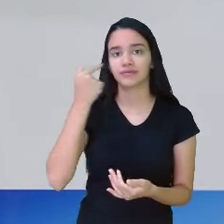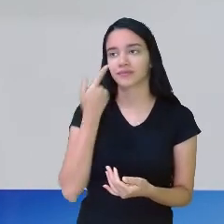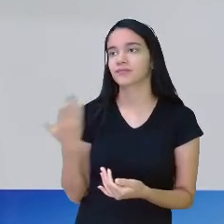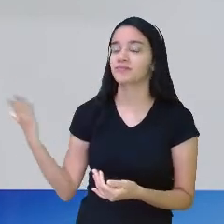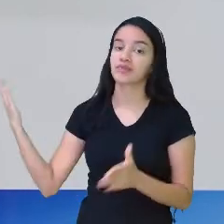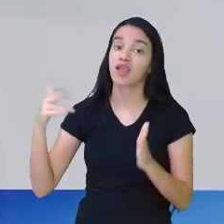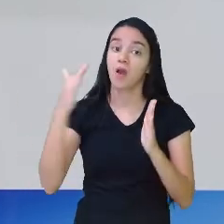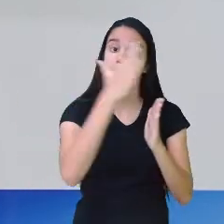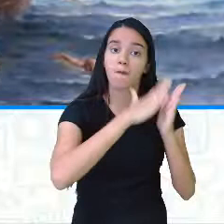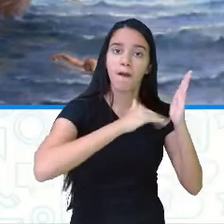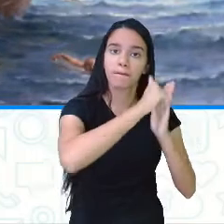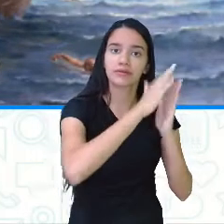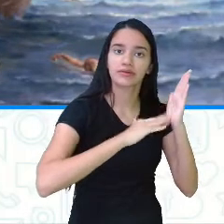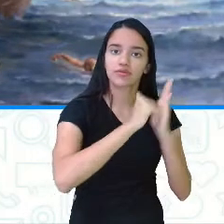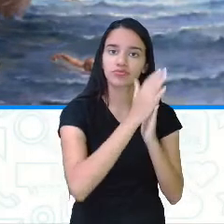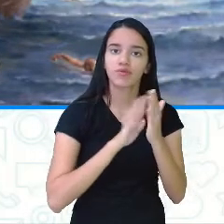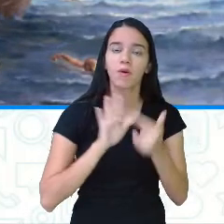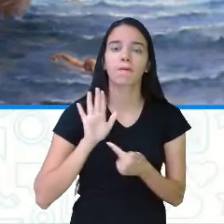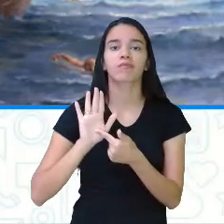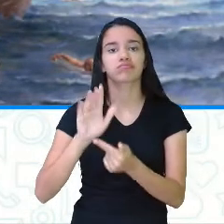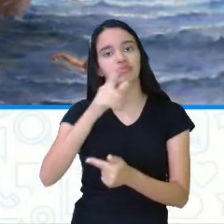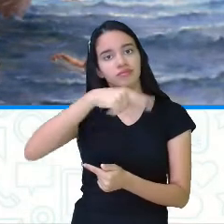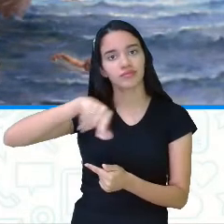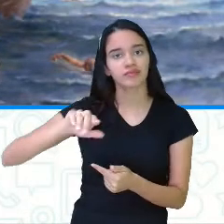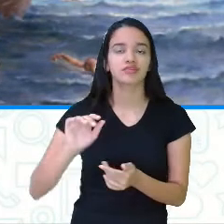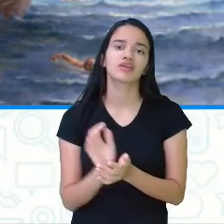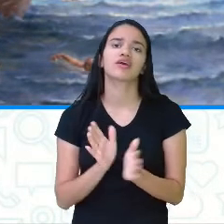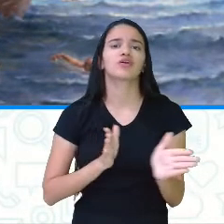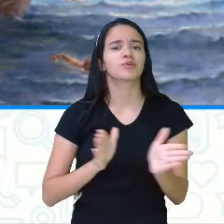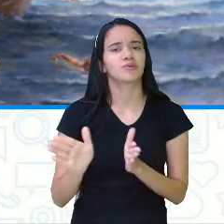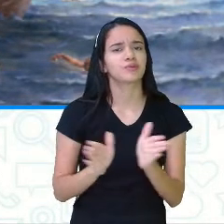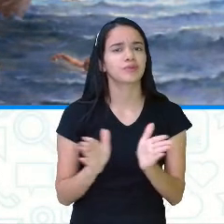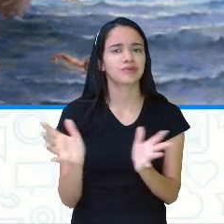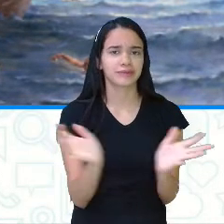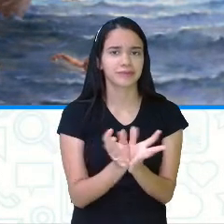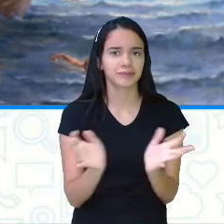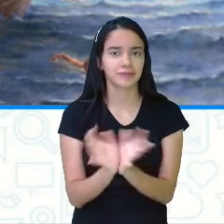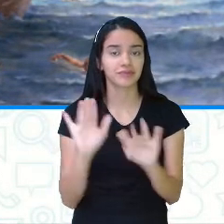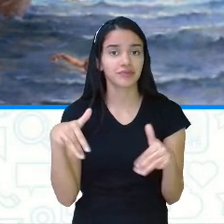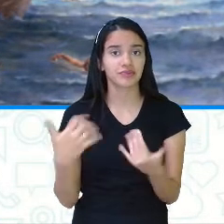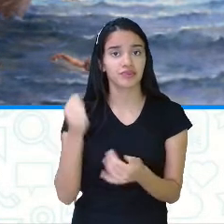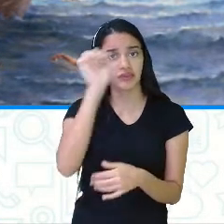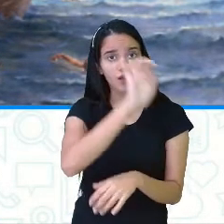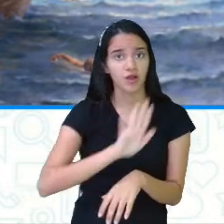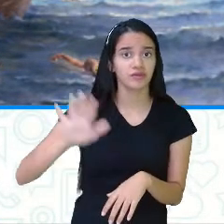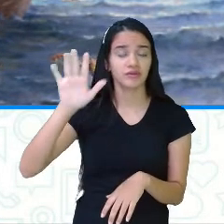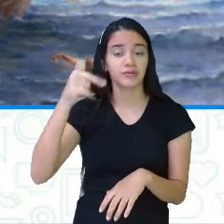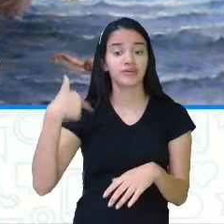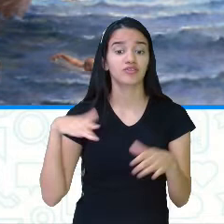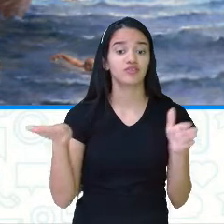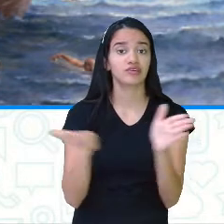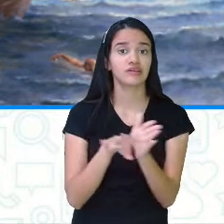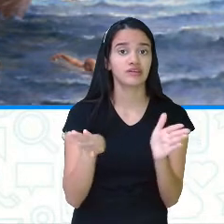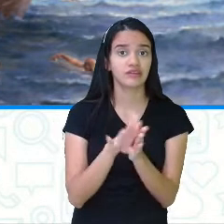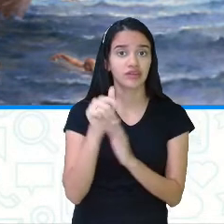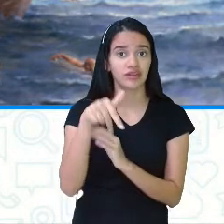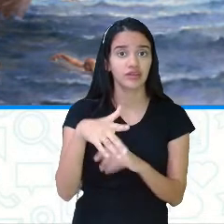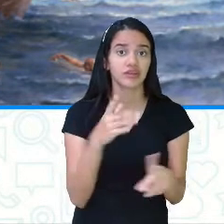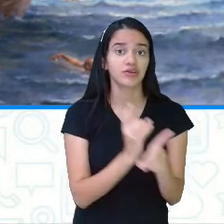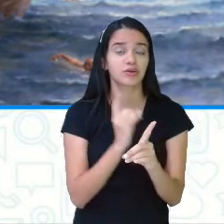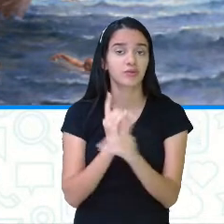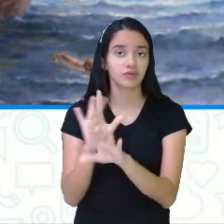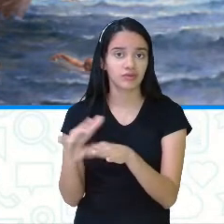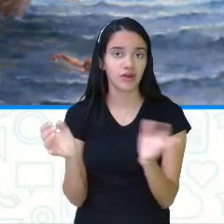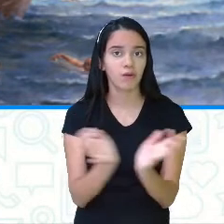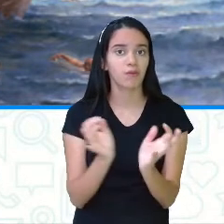uma pintura que eu trouxe para vocês, foi lá no período colonial. Quando os europeus vieram chegando, encontraram essas tribos